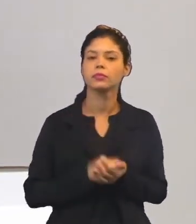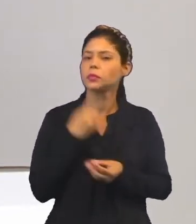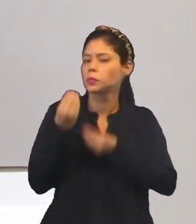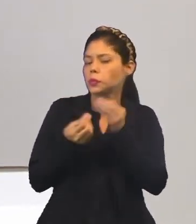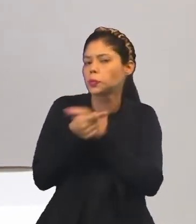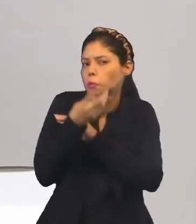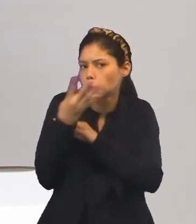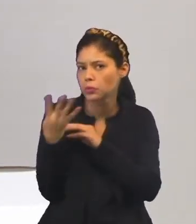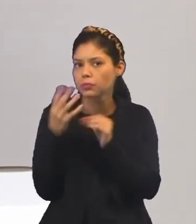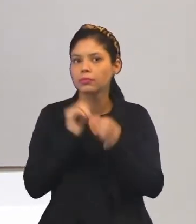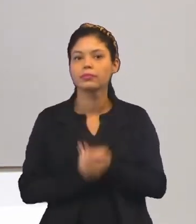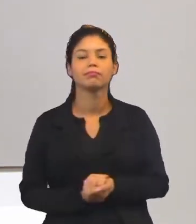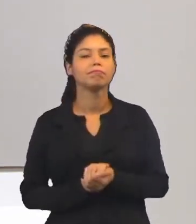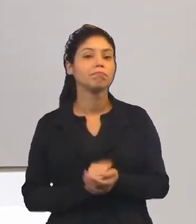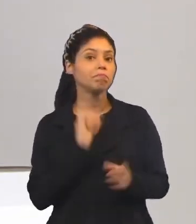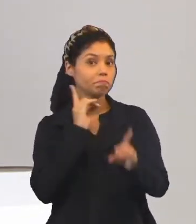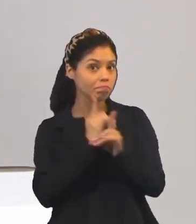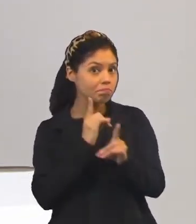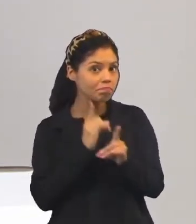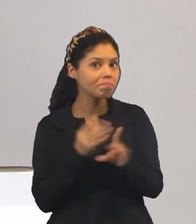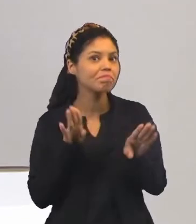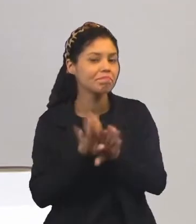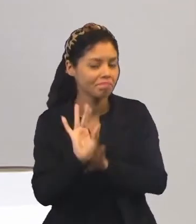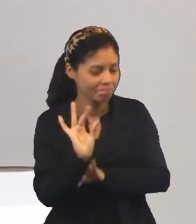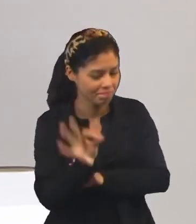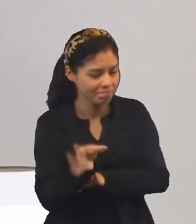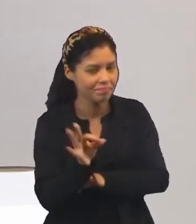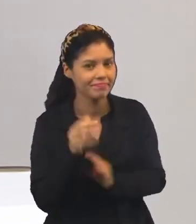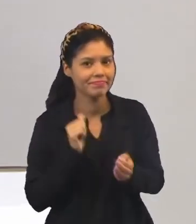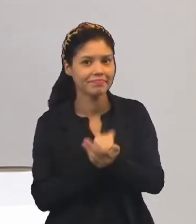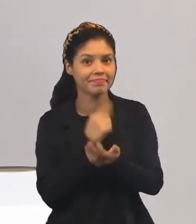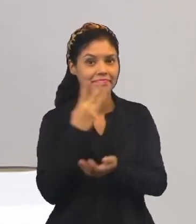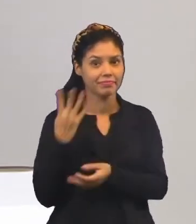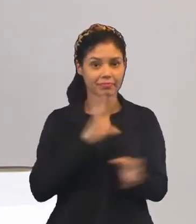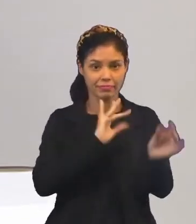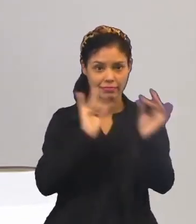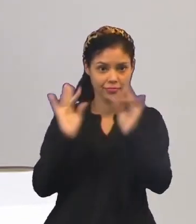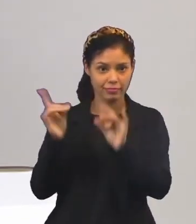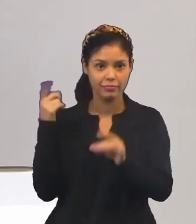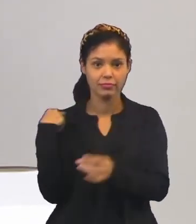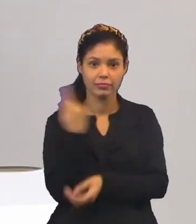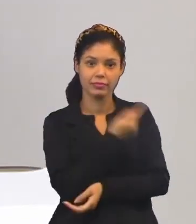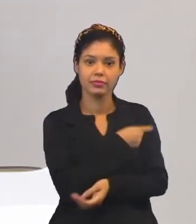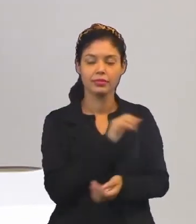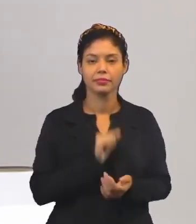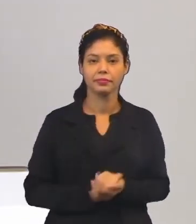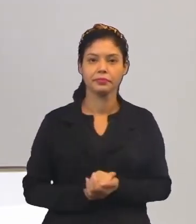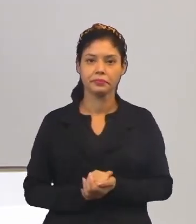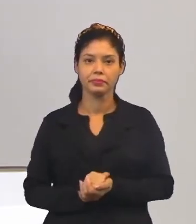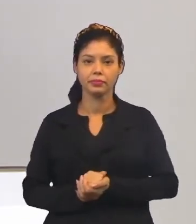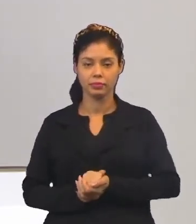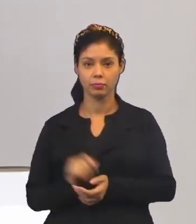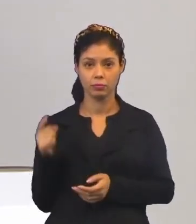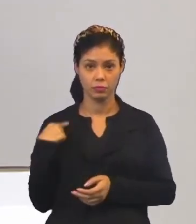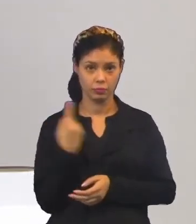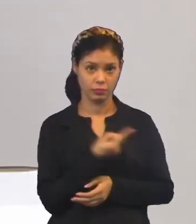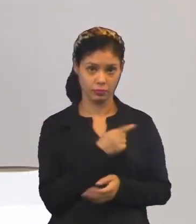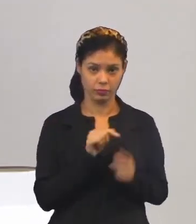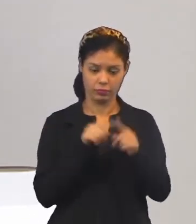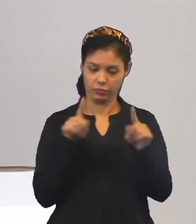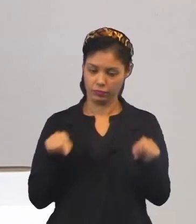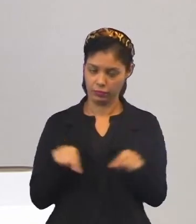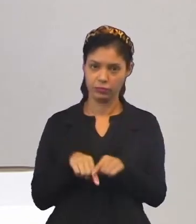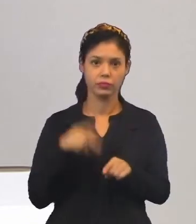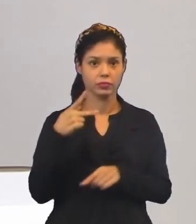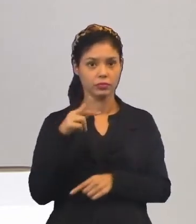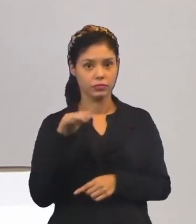como contar. E aí, nós descobrimos exatamente a quantidade que nós temos aí do nossa área, do